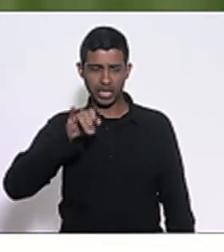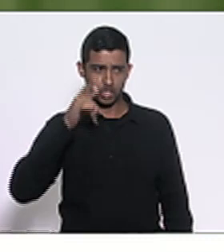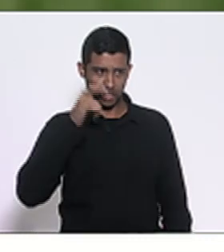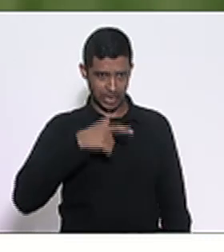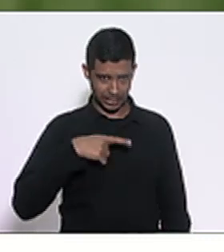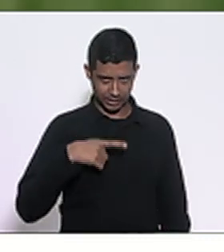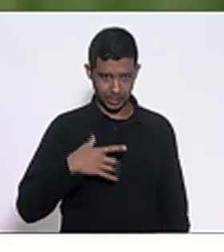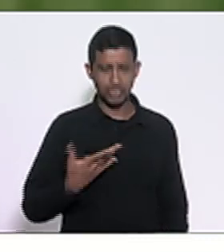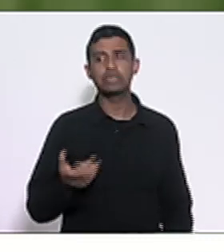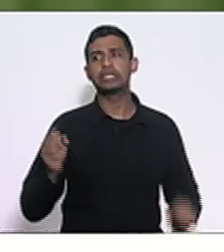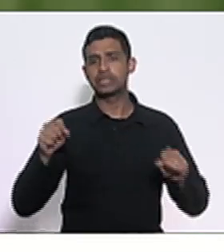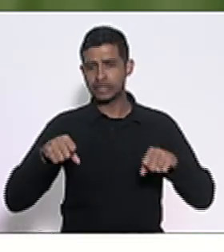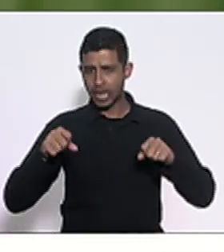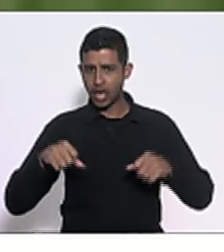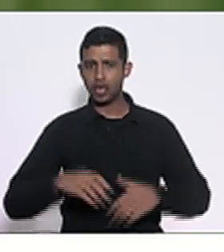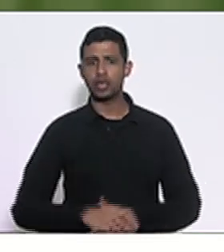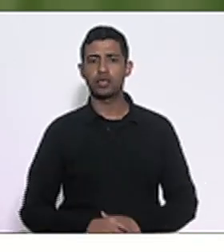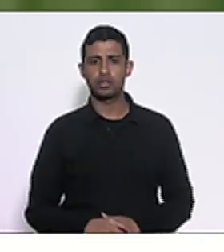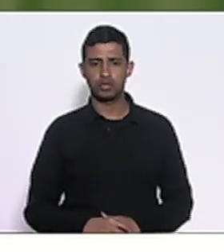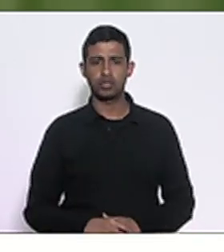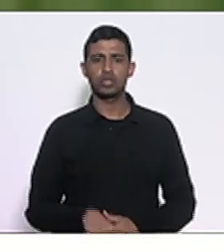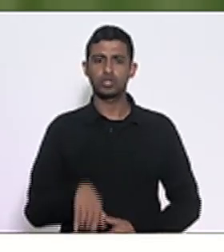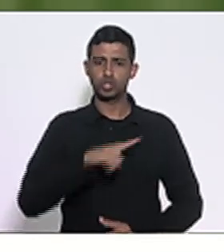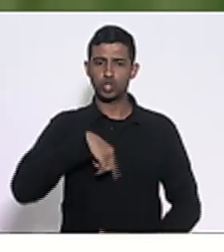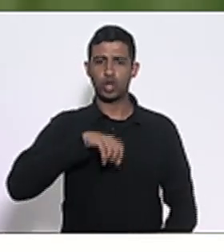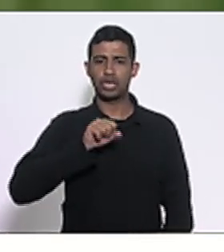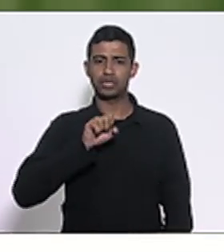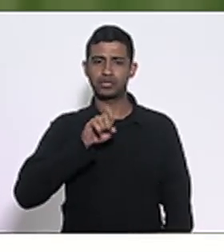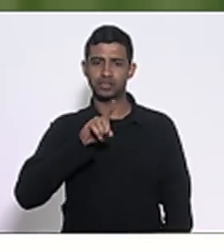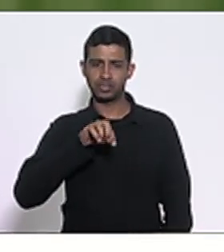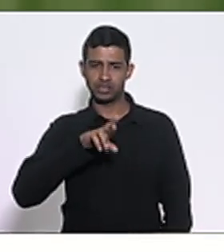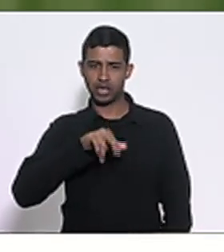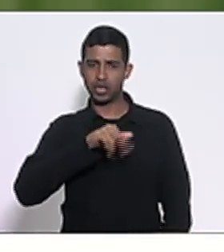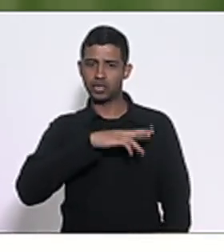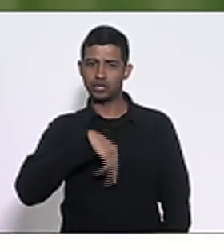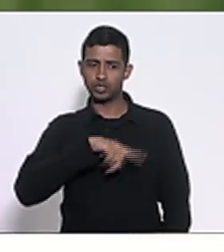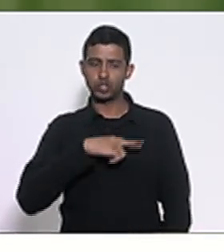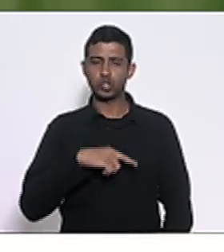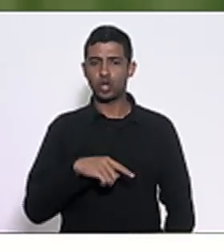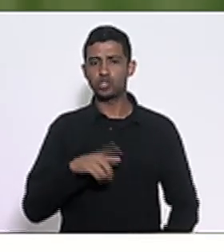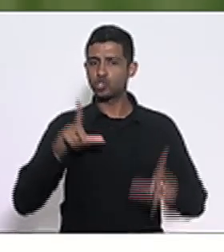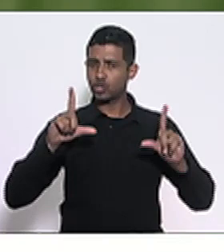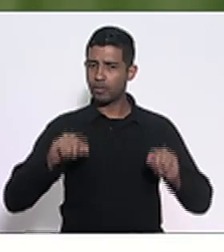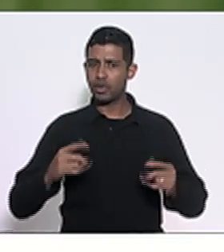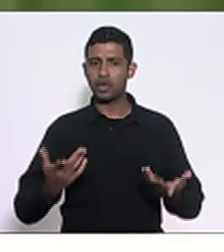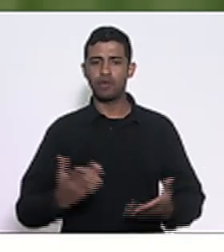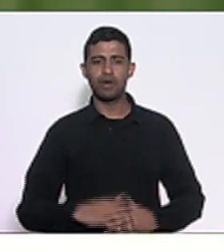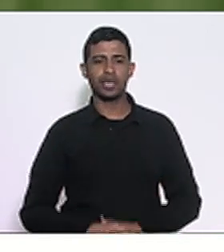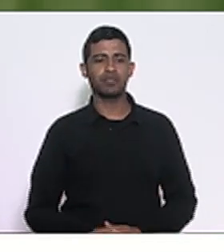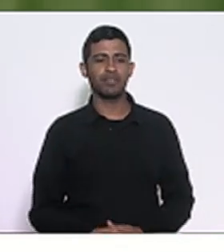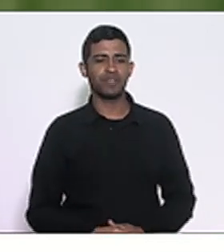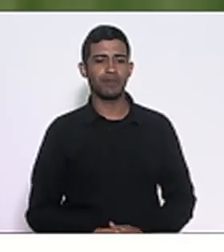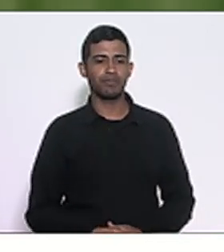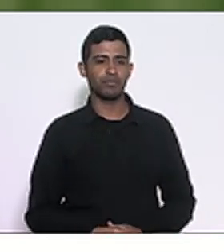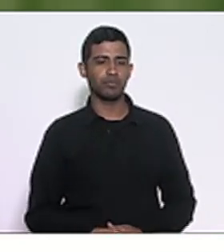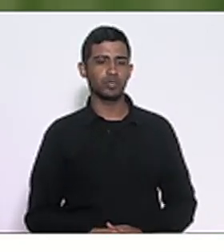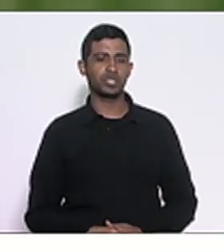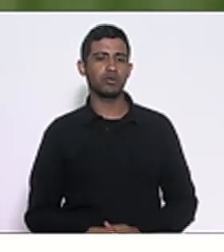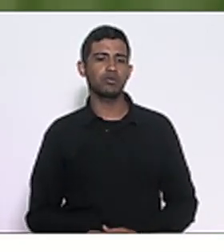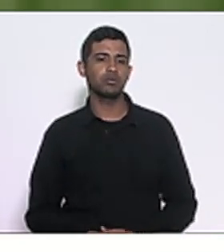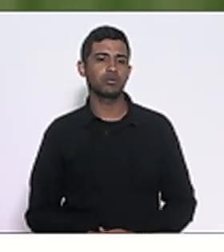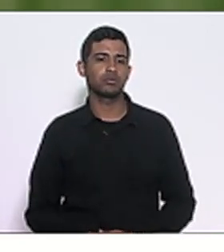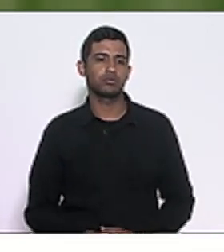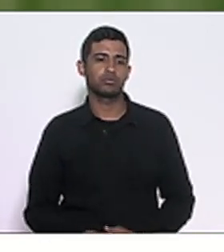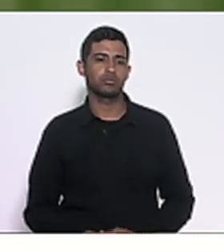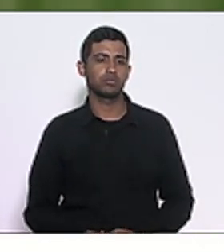muito interessante para a gente que tenhamos sede própria, para que possamos diminuir essas incertezas. Nós estamos muito bem alojados no Detran, o Detran nos recebeu